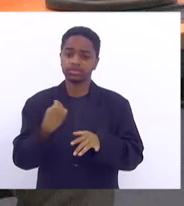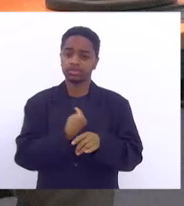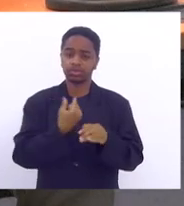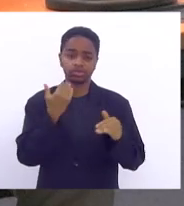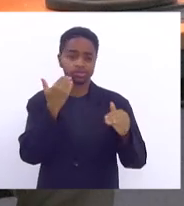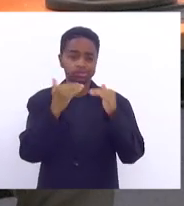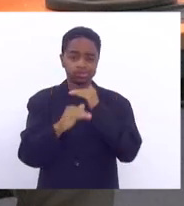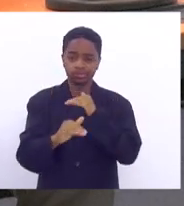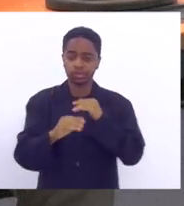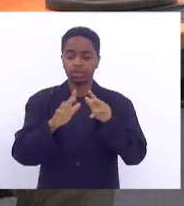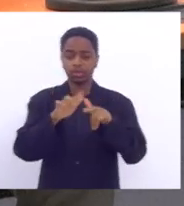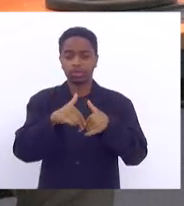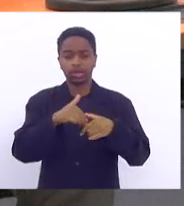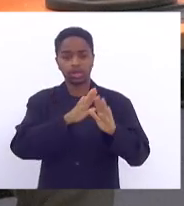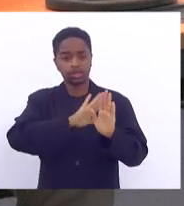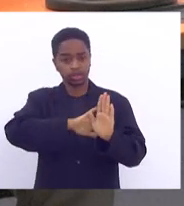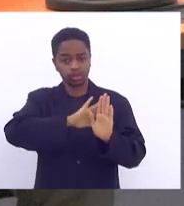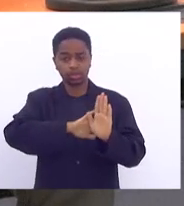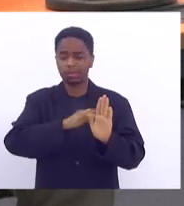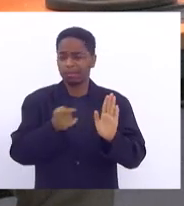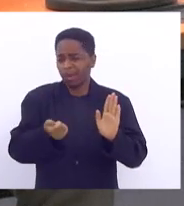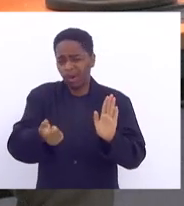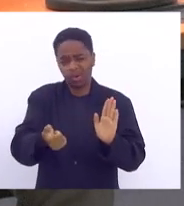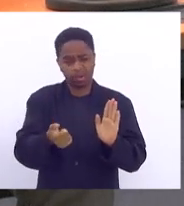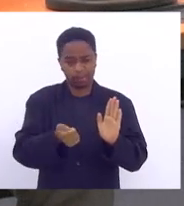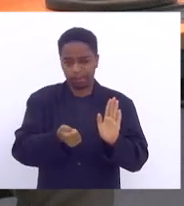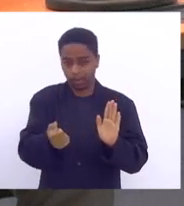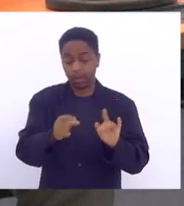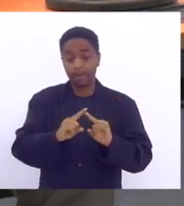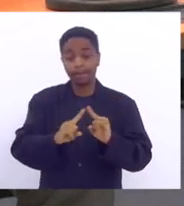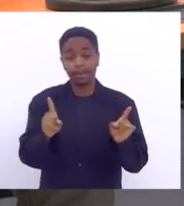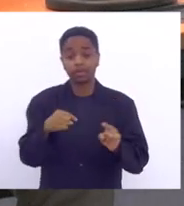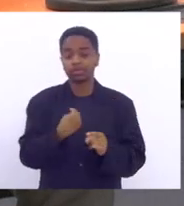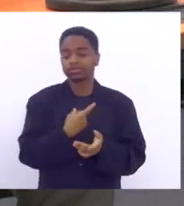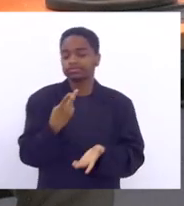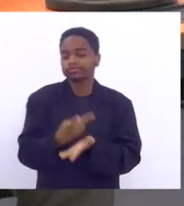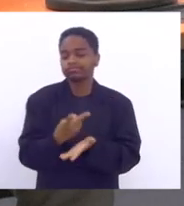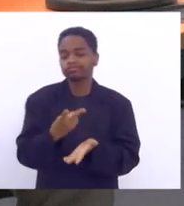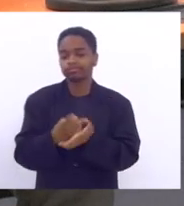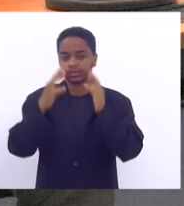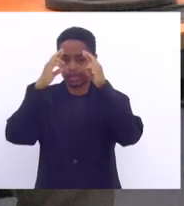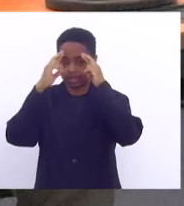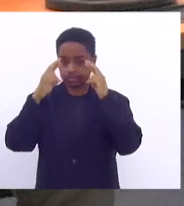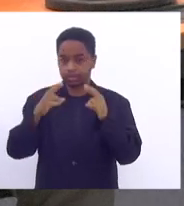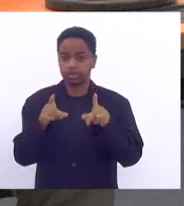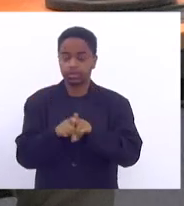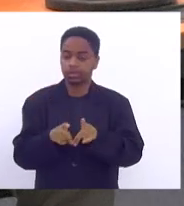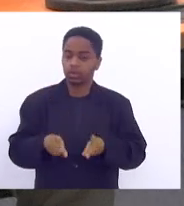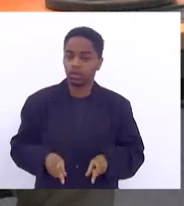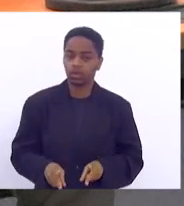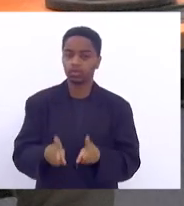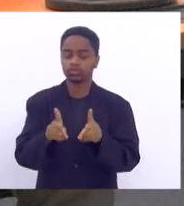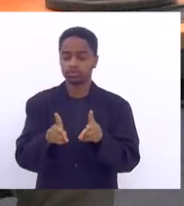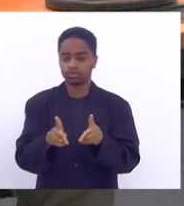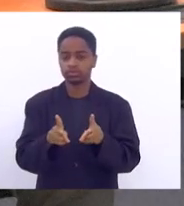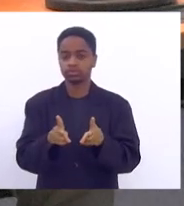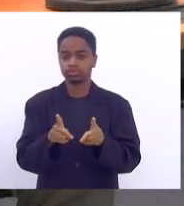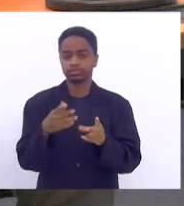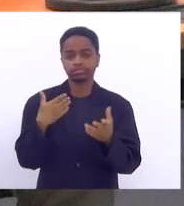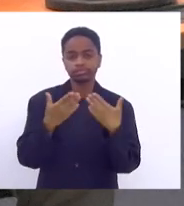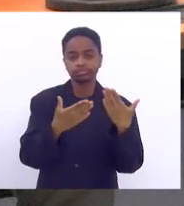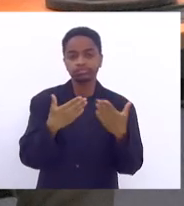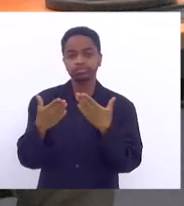ideológicas em dado momento muito poucas mas a gente se respeita e a gente continua mantendo eh o